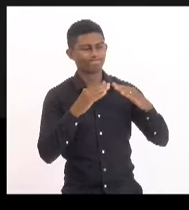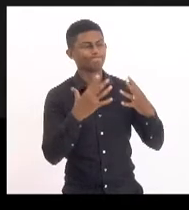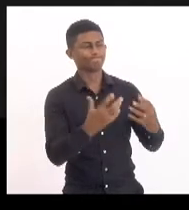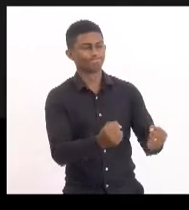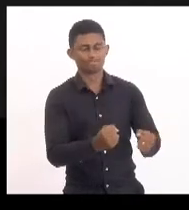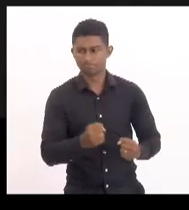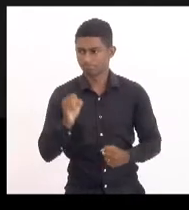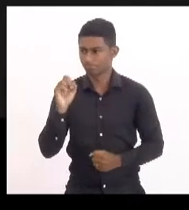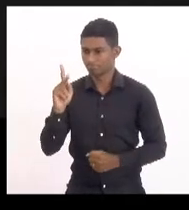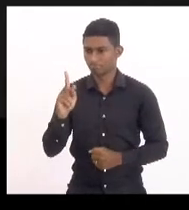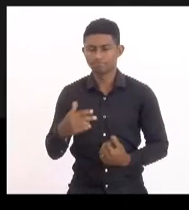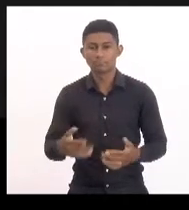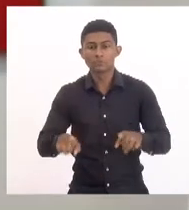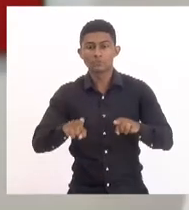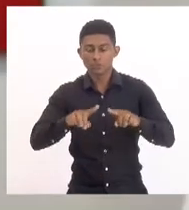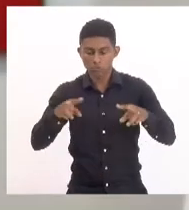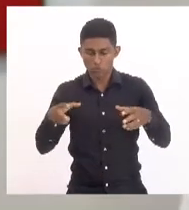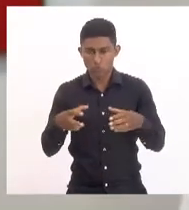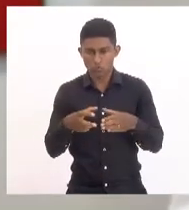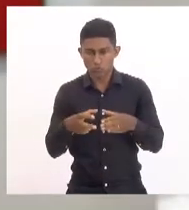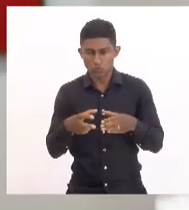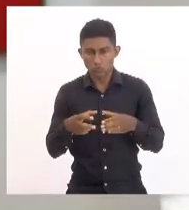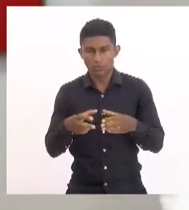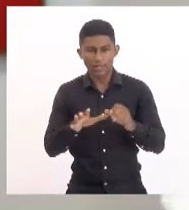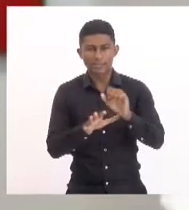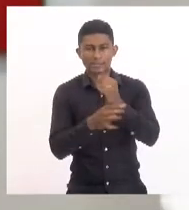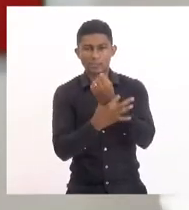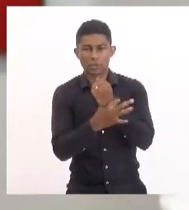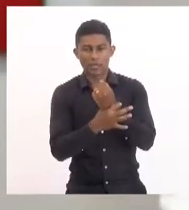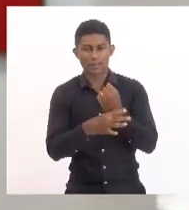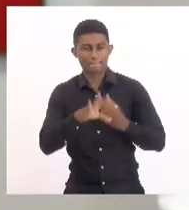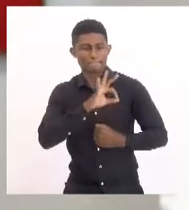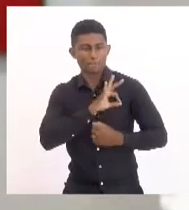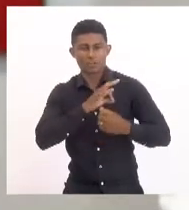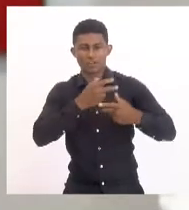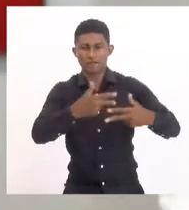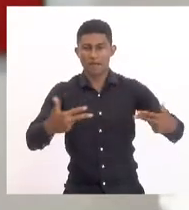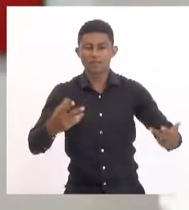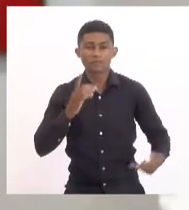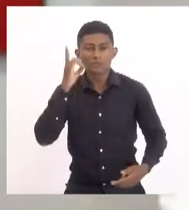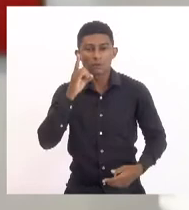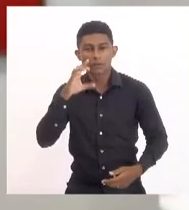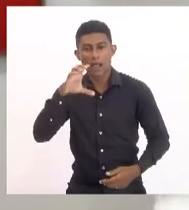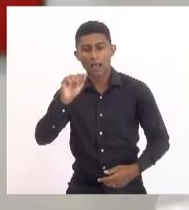Ok. Pela Comissão de Segurança Pública e Ação de Polícia, deputado delegado Carlos Augusto.